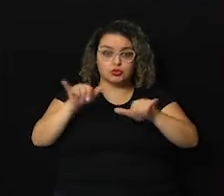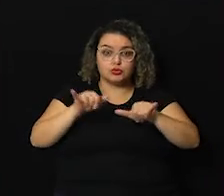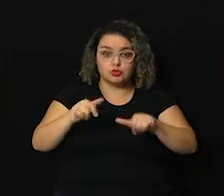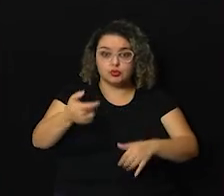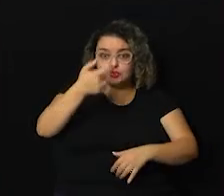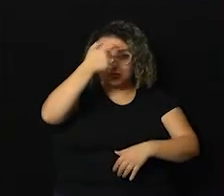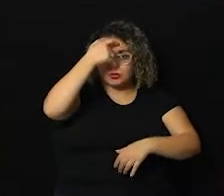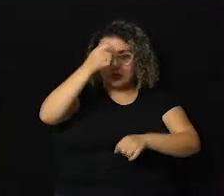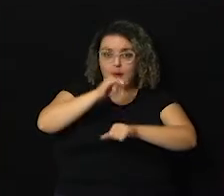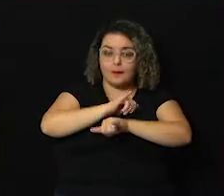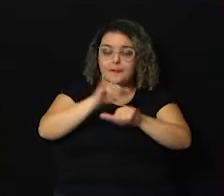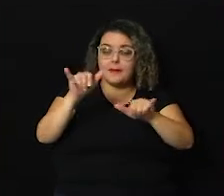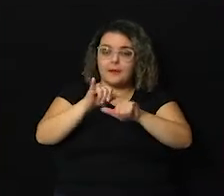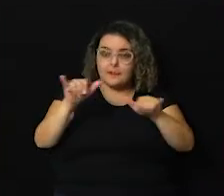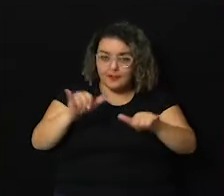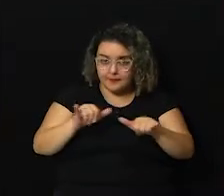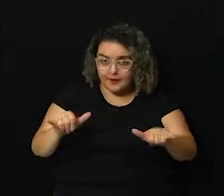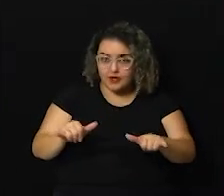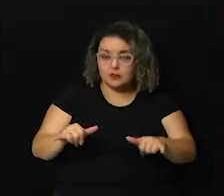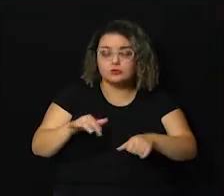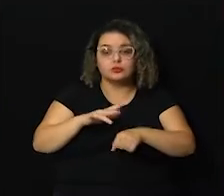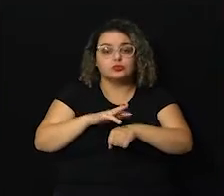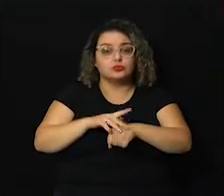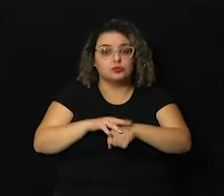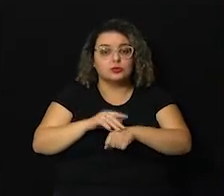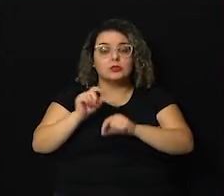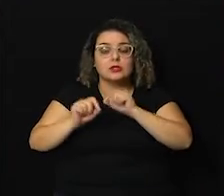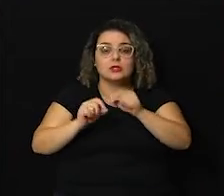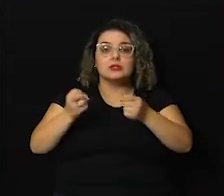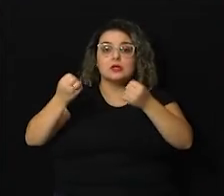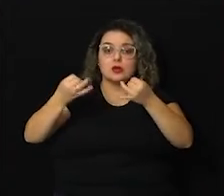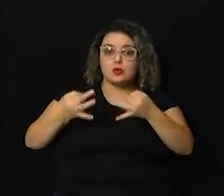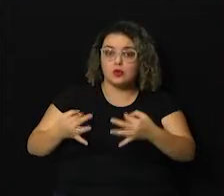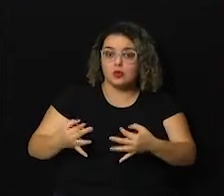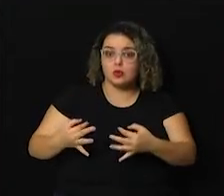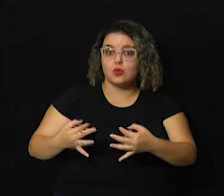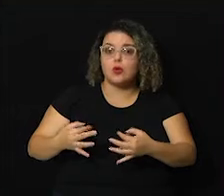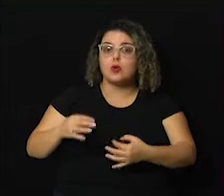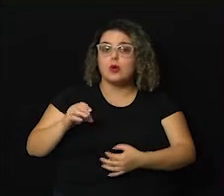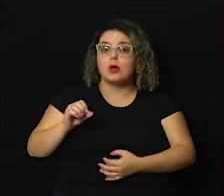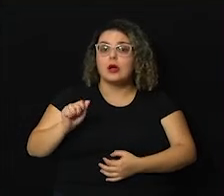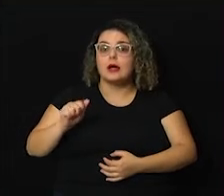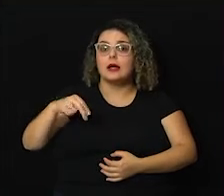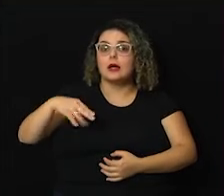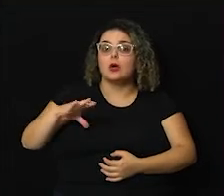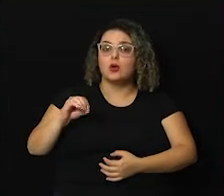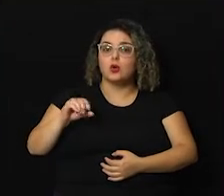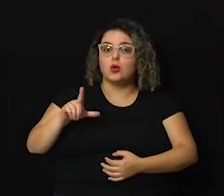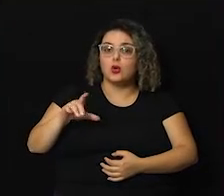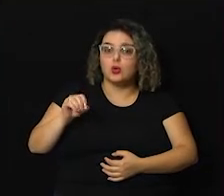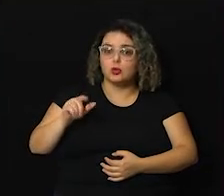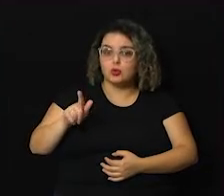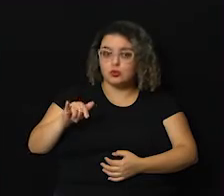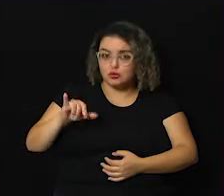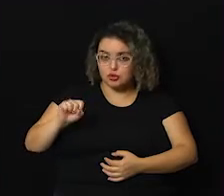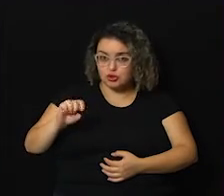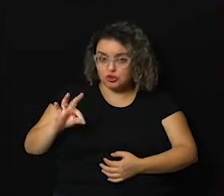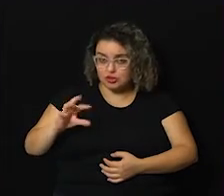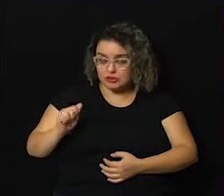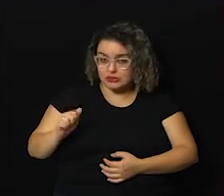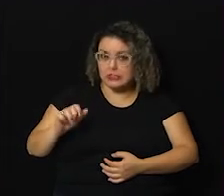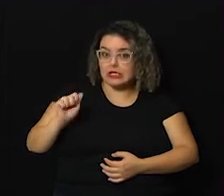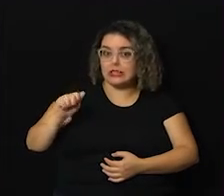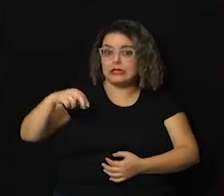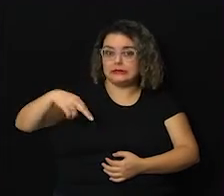de conscientização aí sobre essa doença. Quem está explicando tudo para a gente é um oncologista que está aqui na tela comigo, o André Moraes.